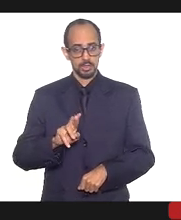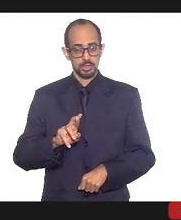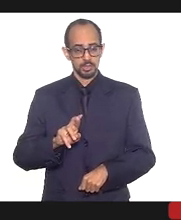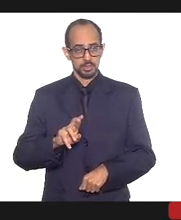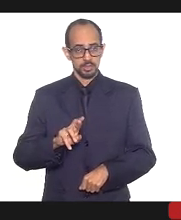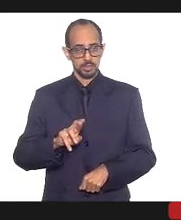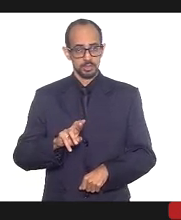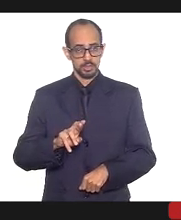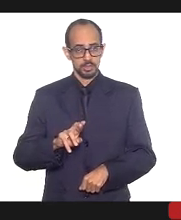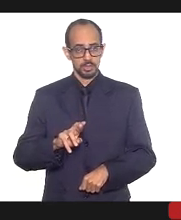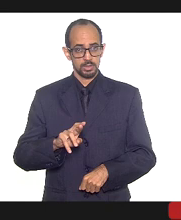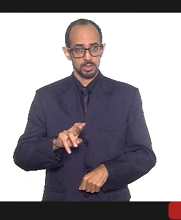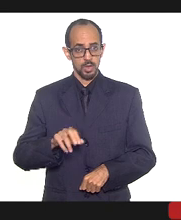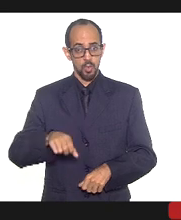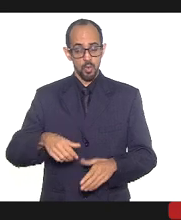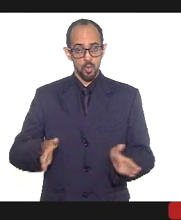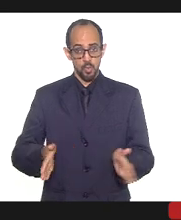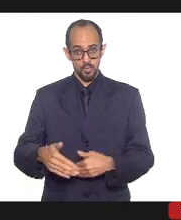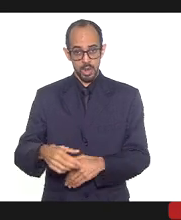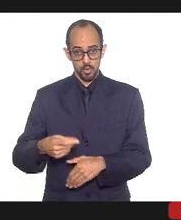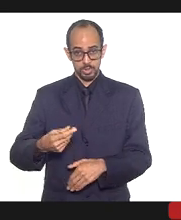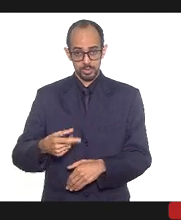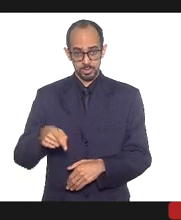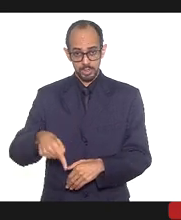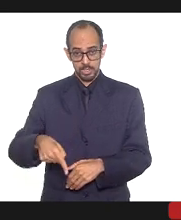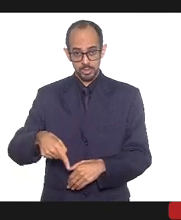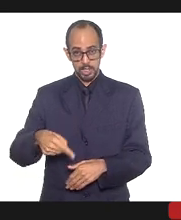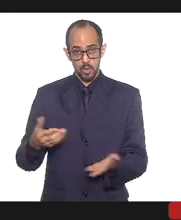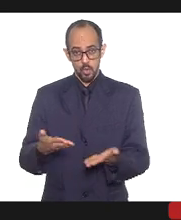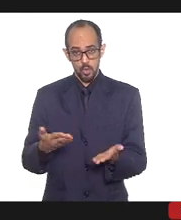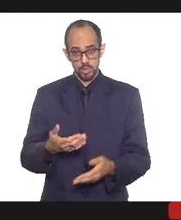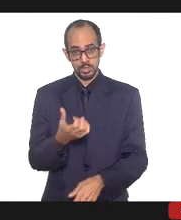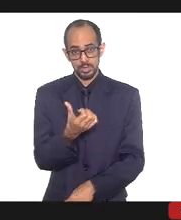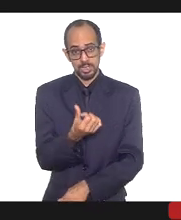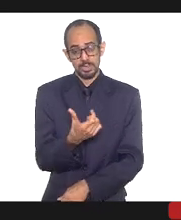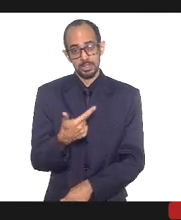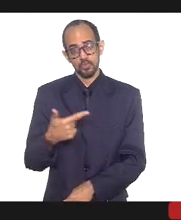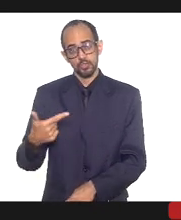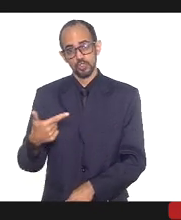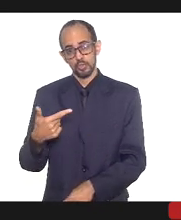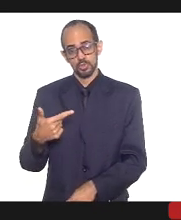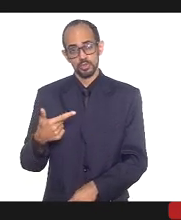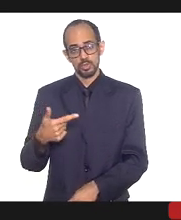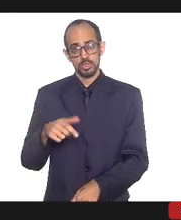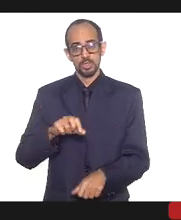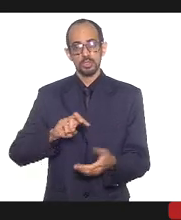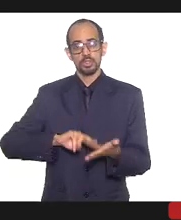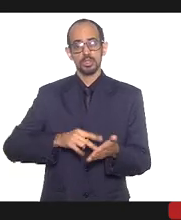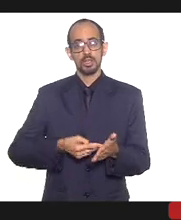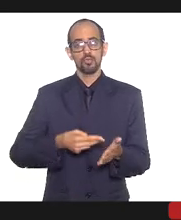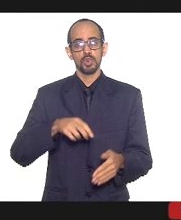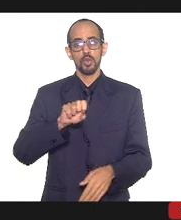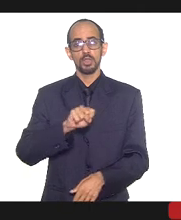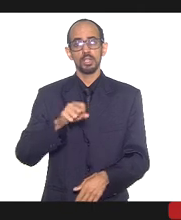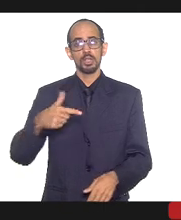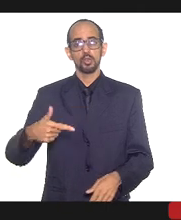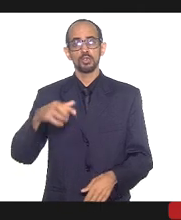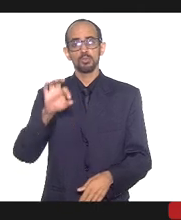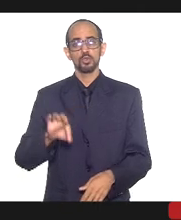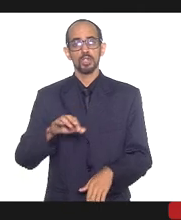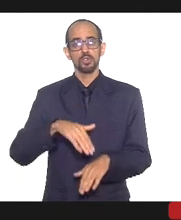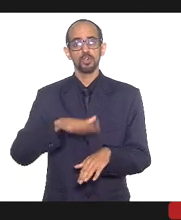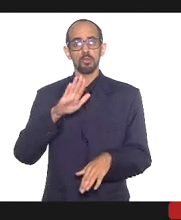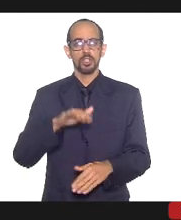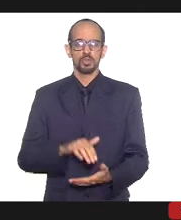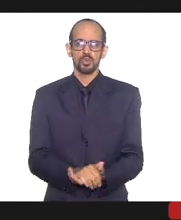o valor dessa cesta básica é de R$ 622,00, ou seja, uma variação de 82%. Né? Como